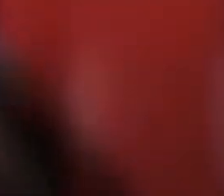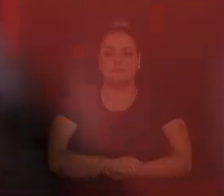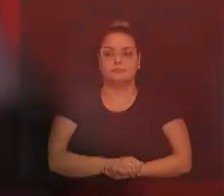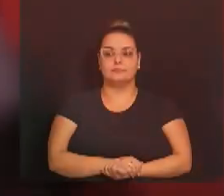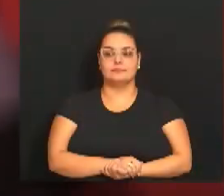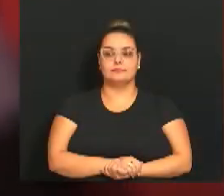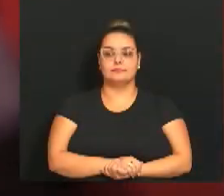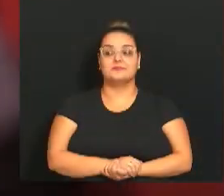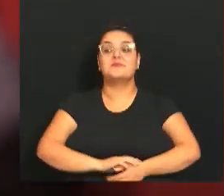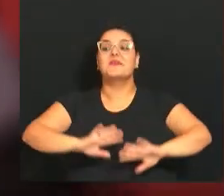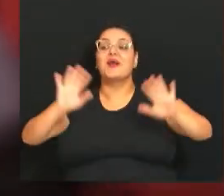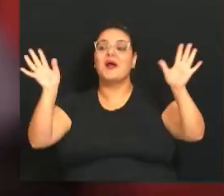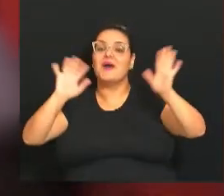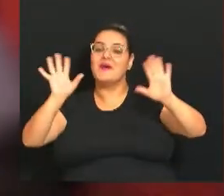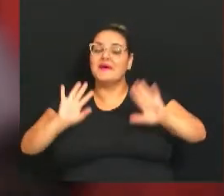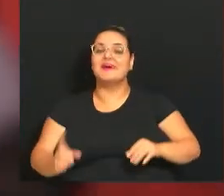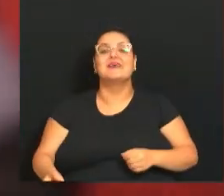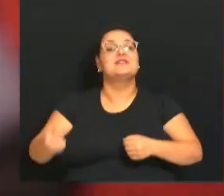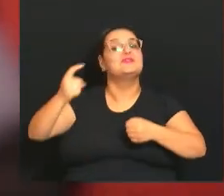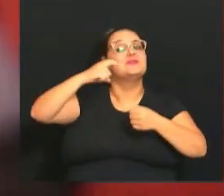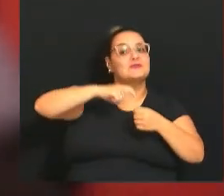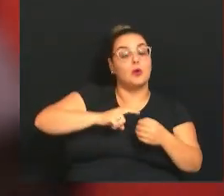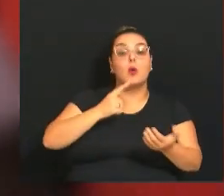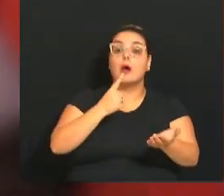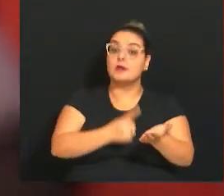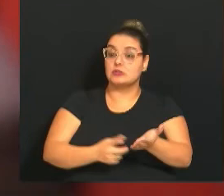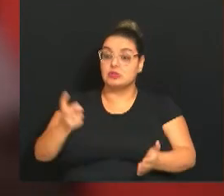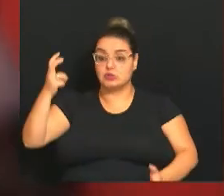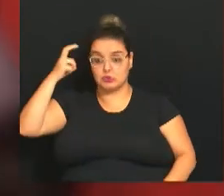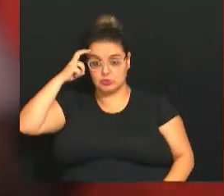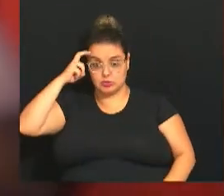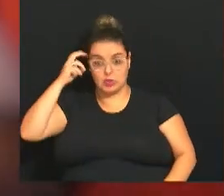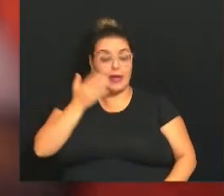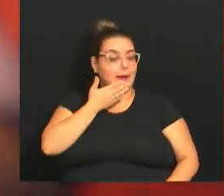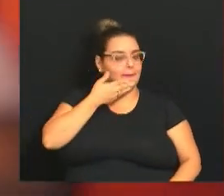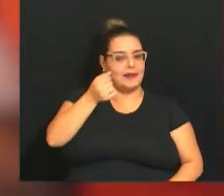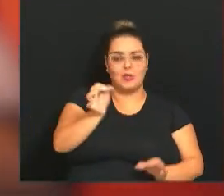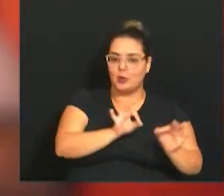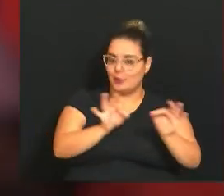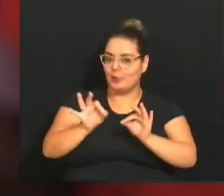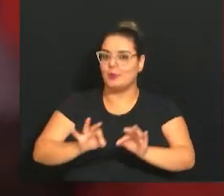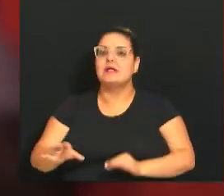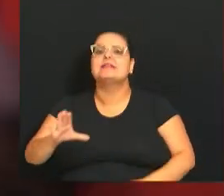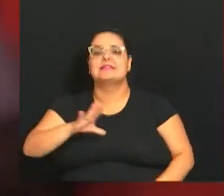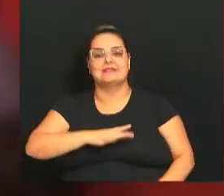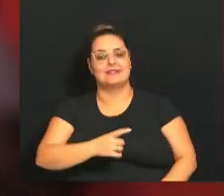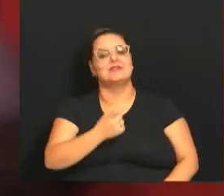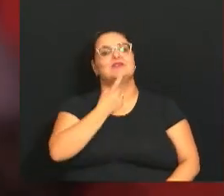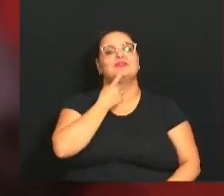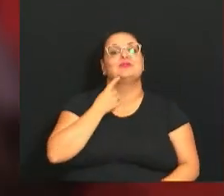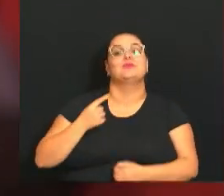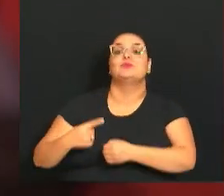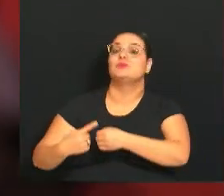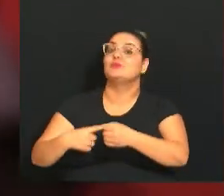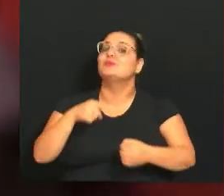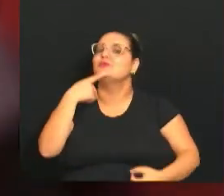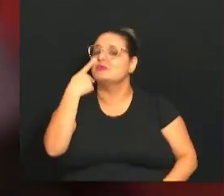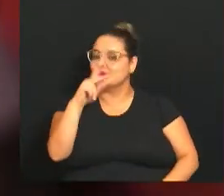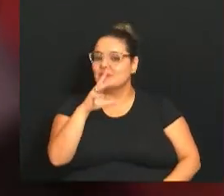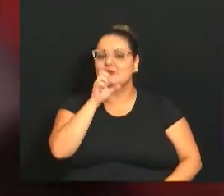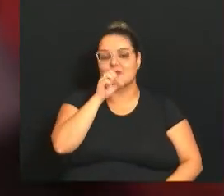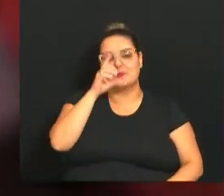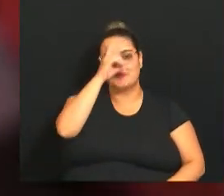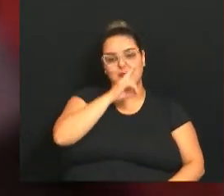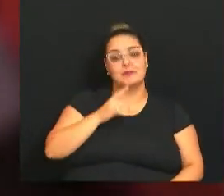Olá, estou de volta com mais uma agenda cultural com a melhor programação de Campinas e região para o seu final de semana. Então,